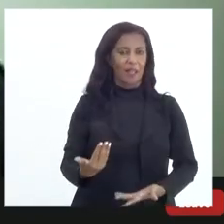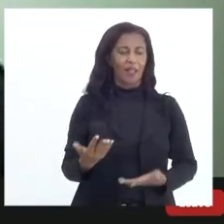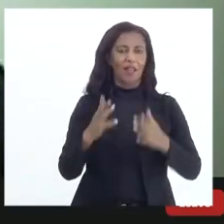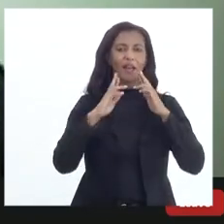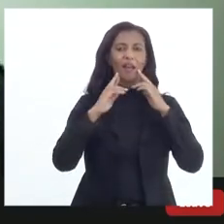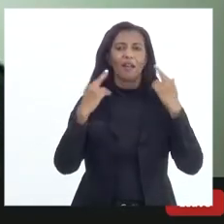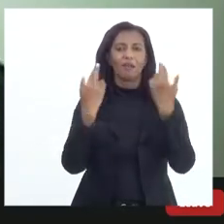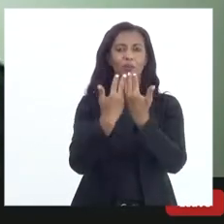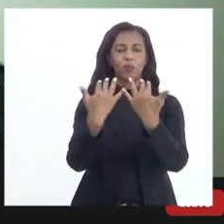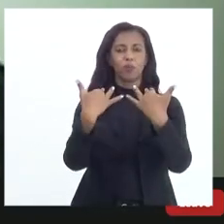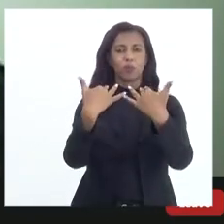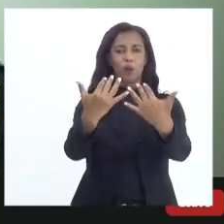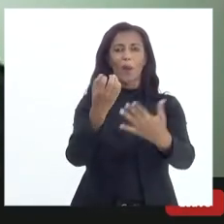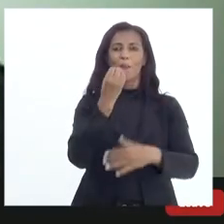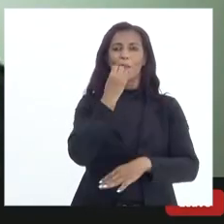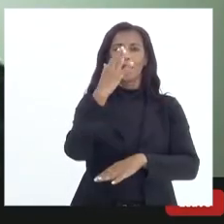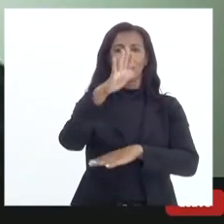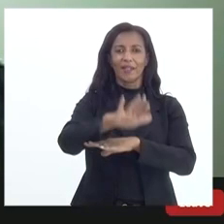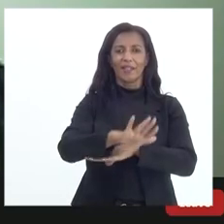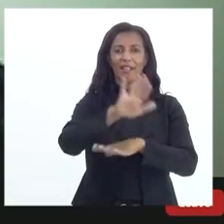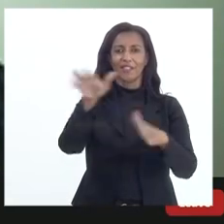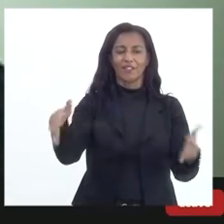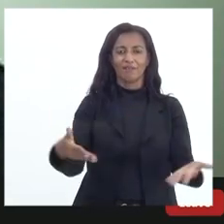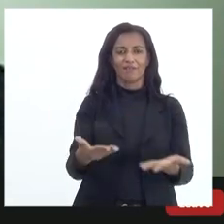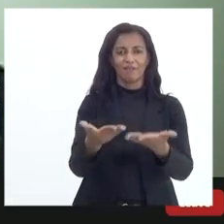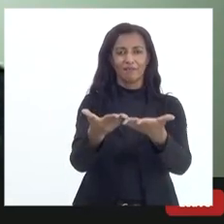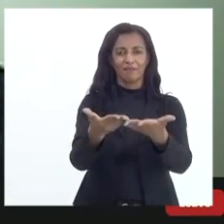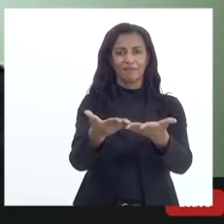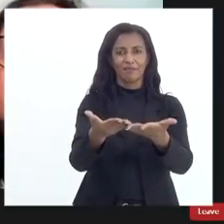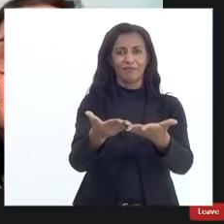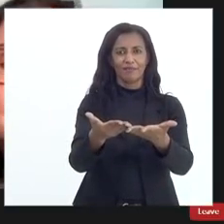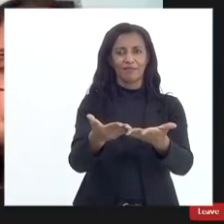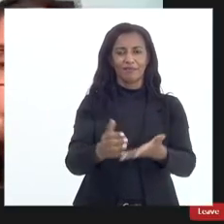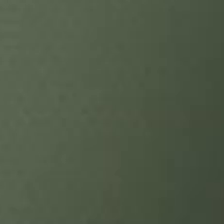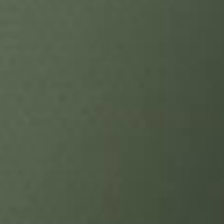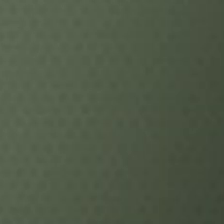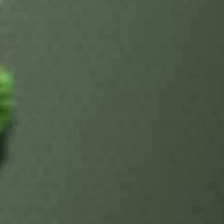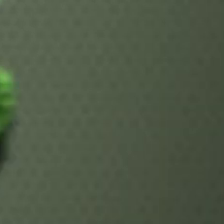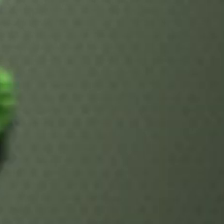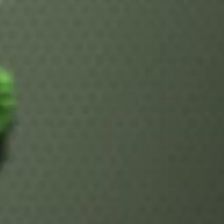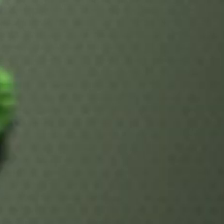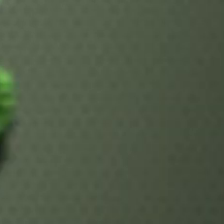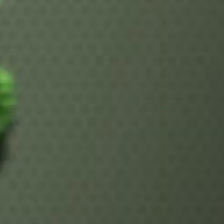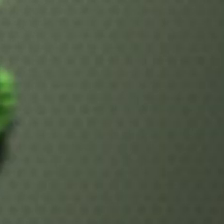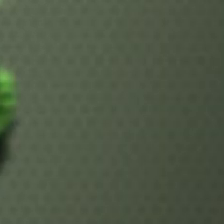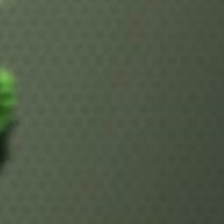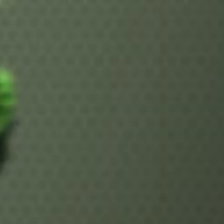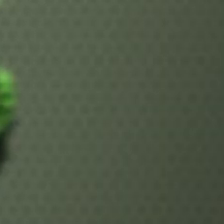audiência. Boa tarde a todas e todos. Obrigada.